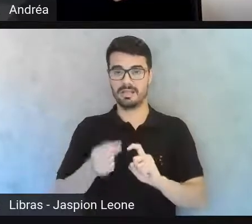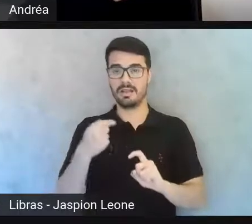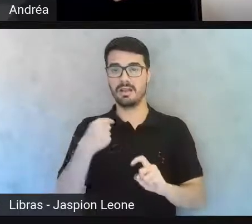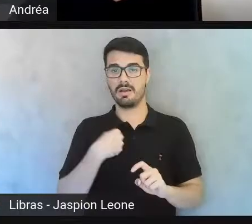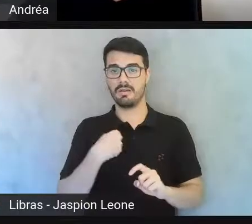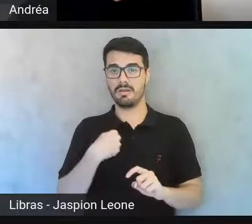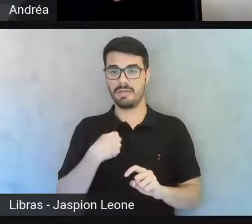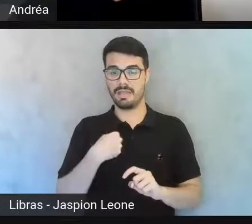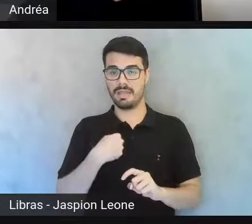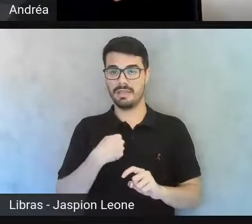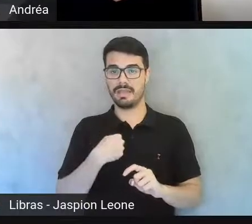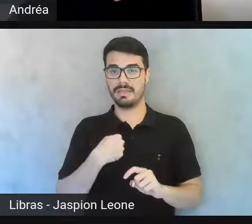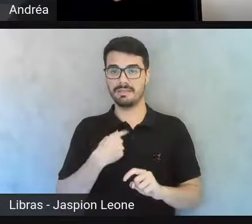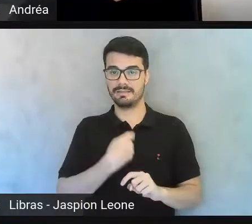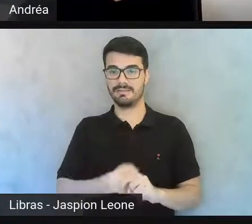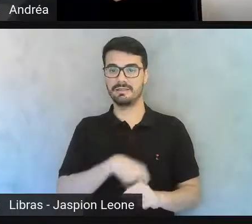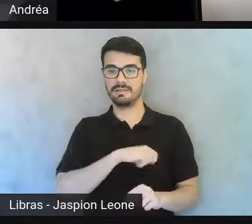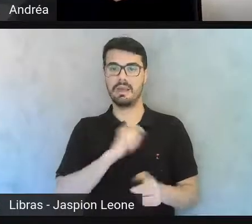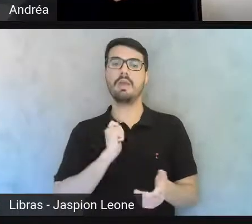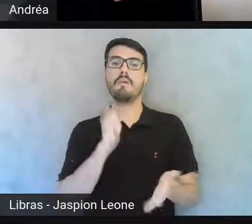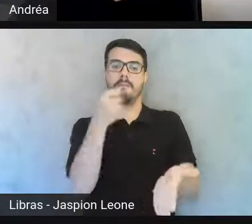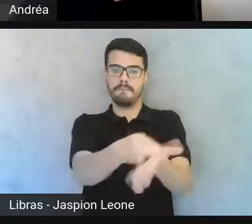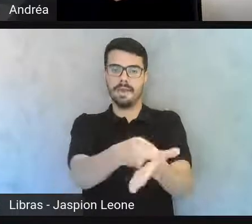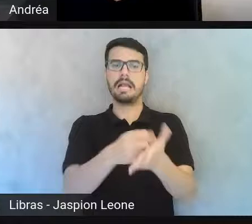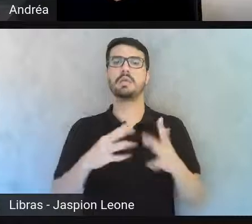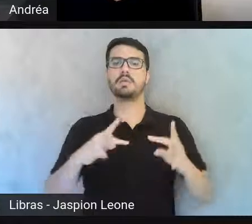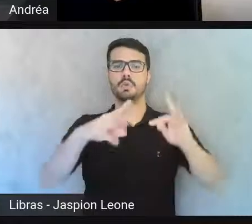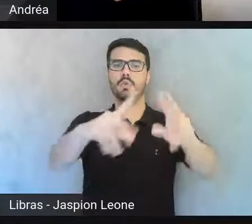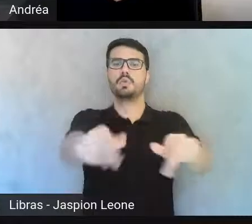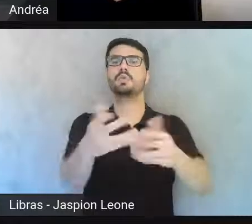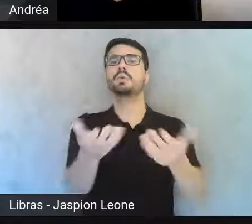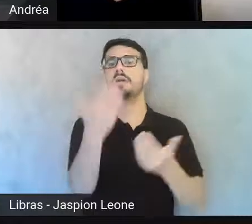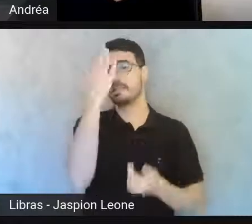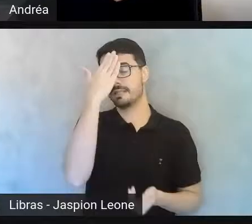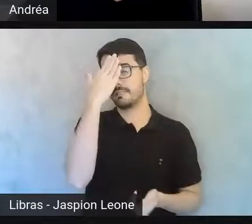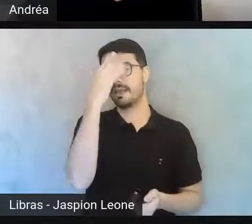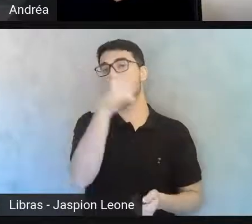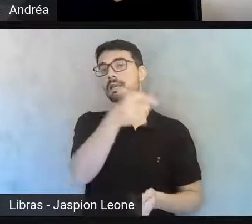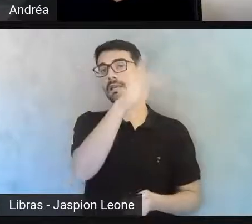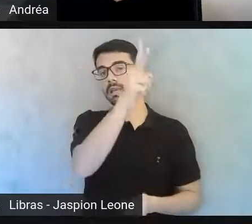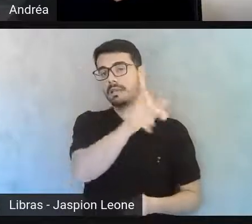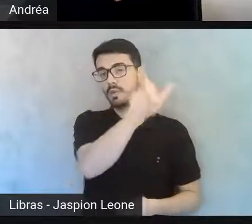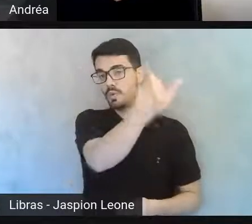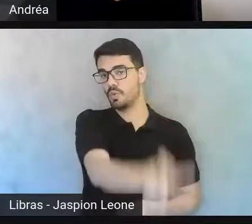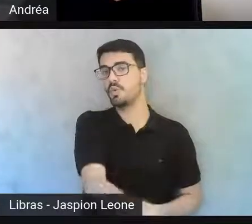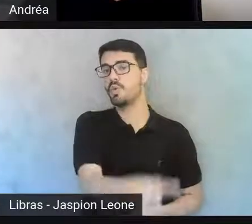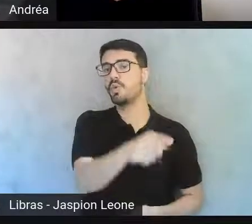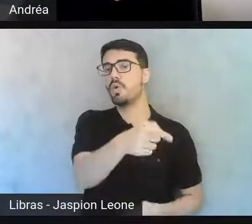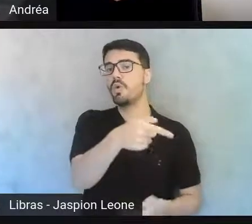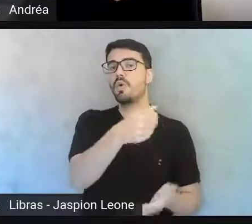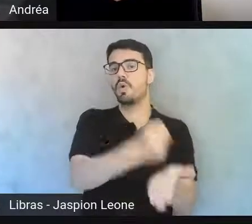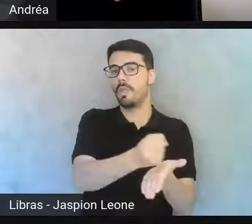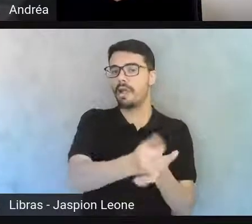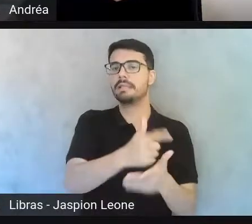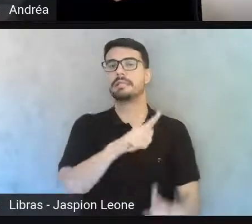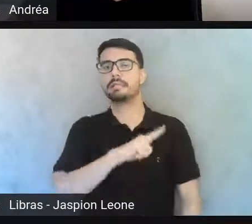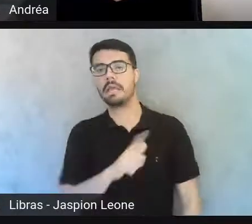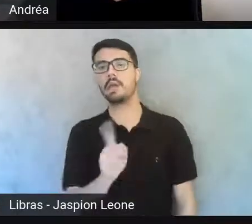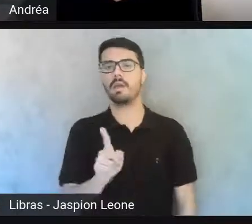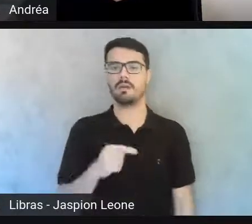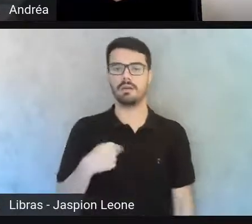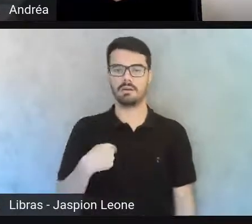esse cenário? Eu estou pagando integral, eu preciso saber se o empregado está alocado, porque assim, se o órgão